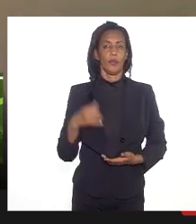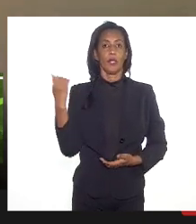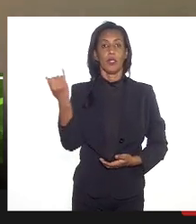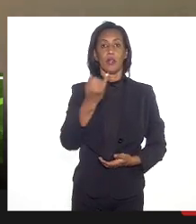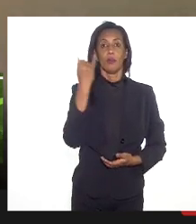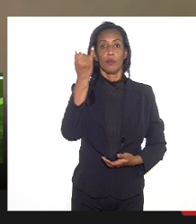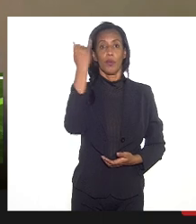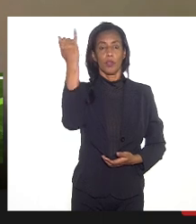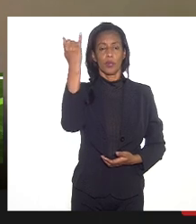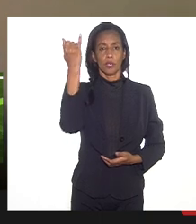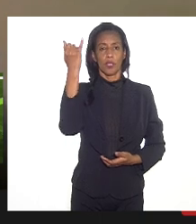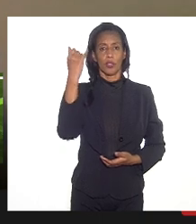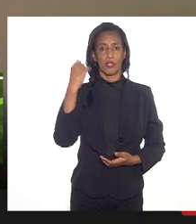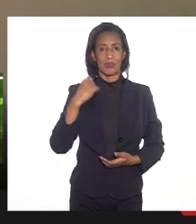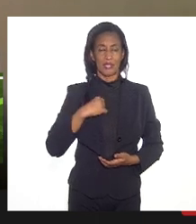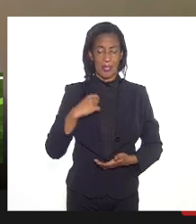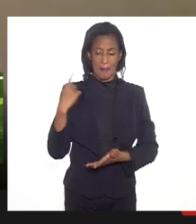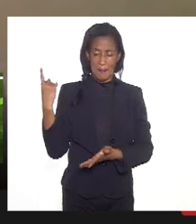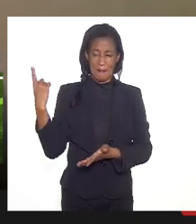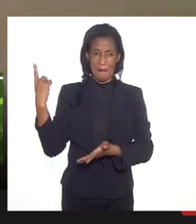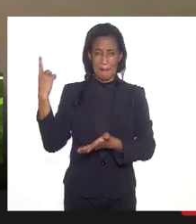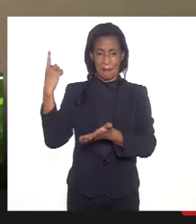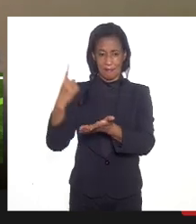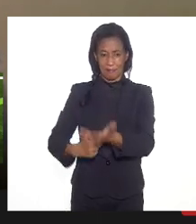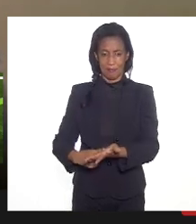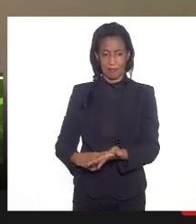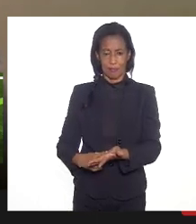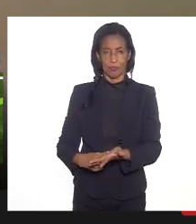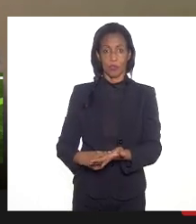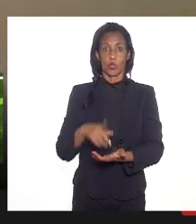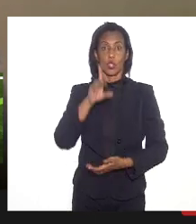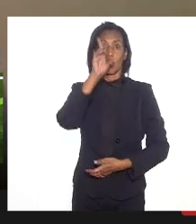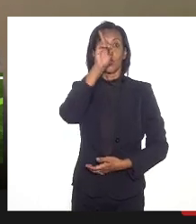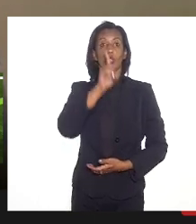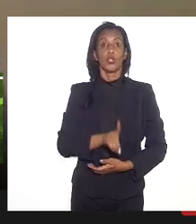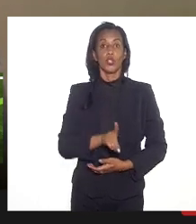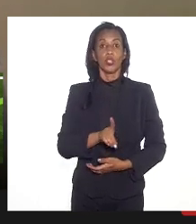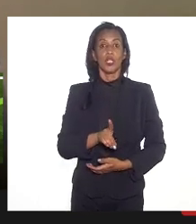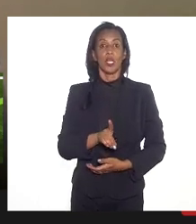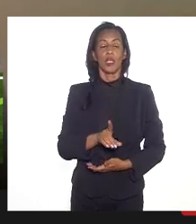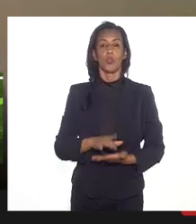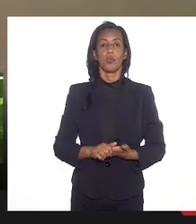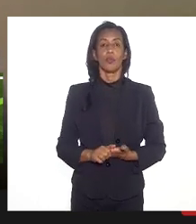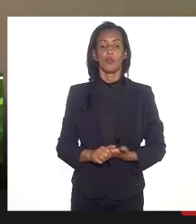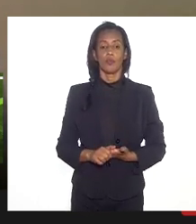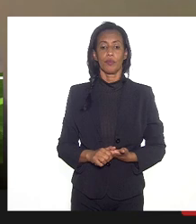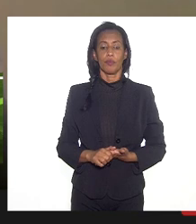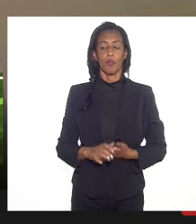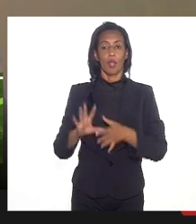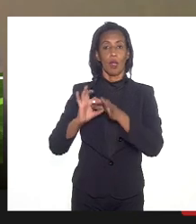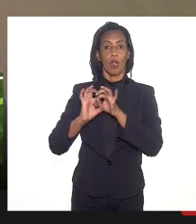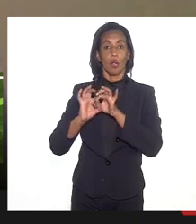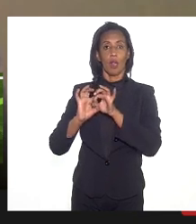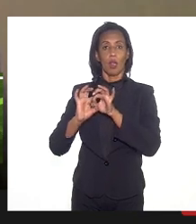importância de que seja demarcado o direito à consulta prévia,